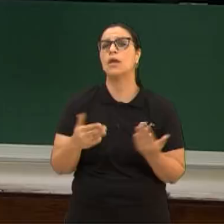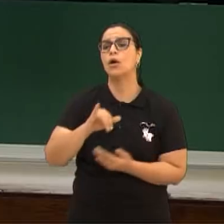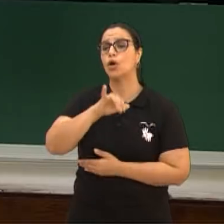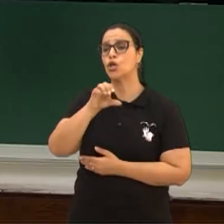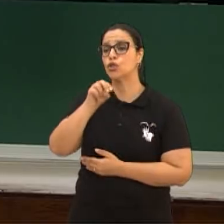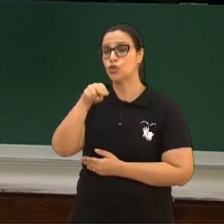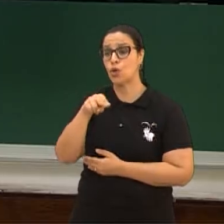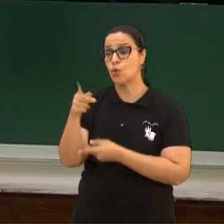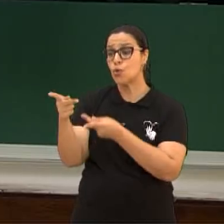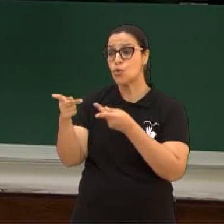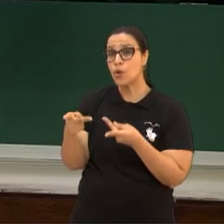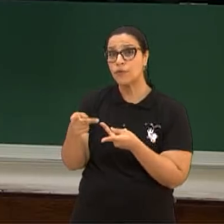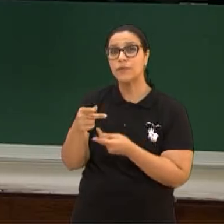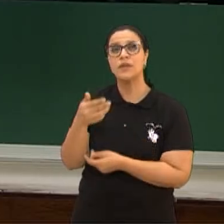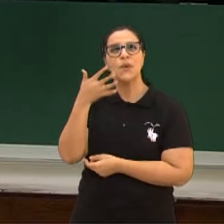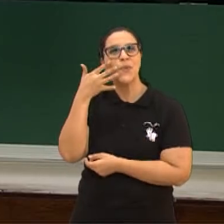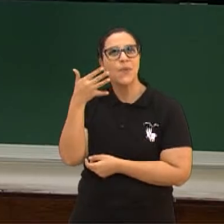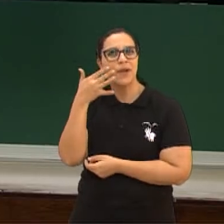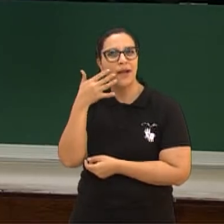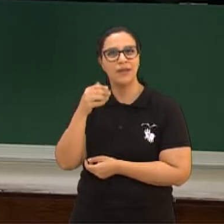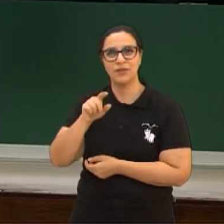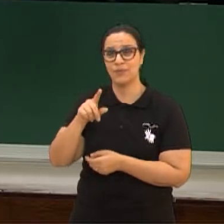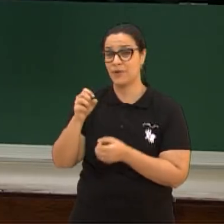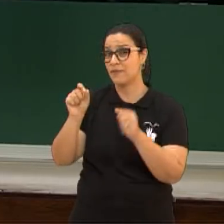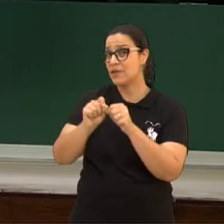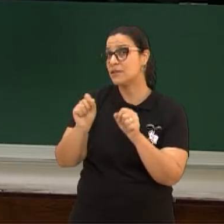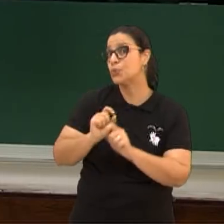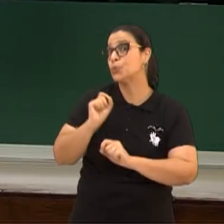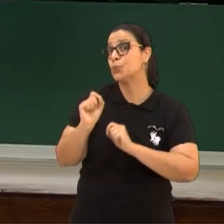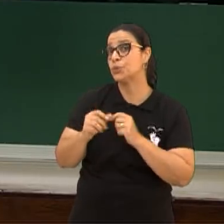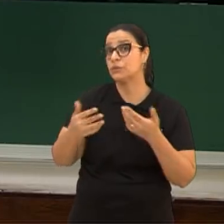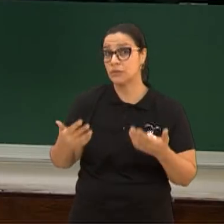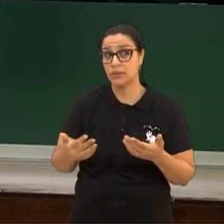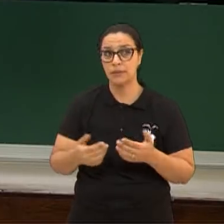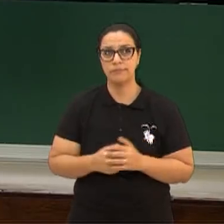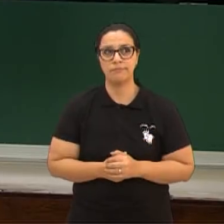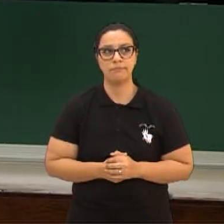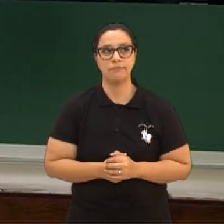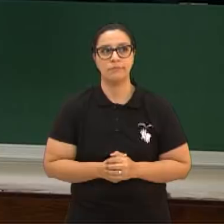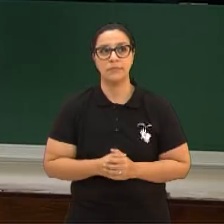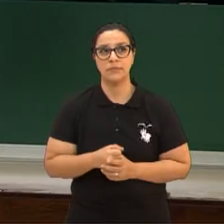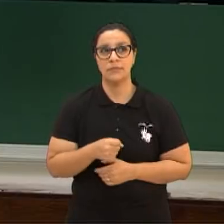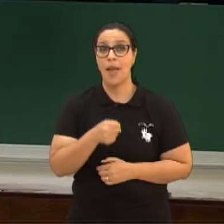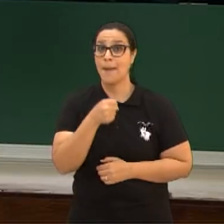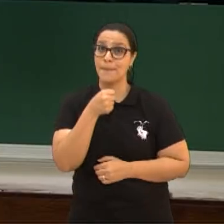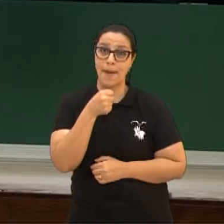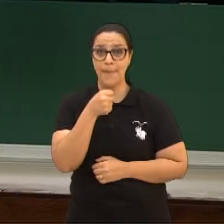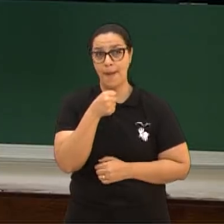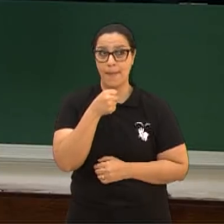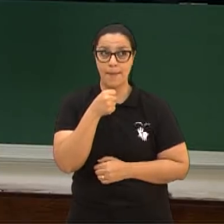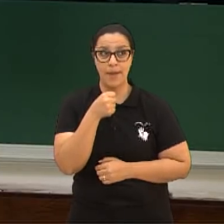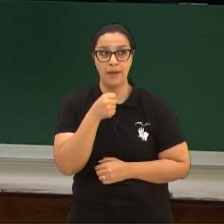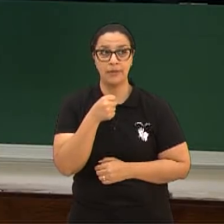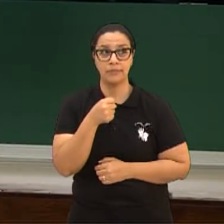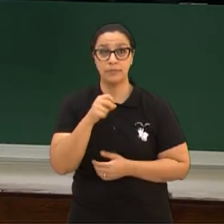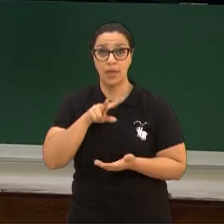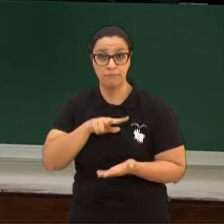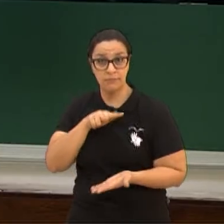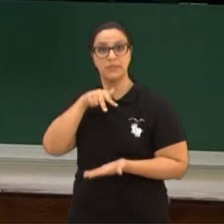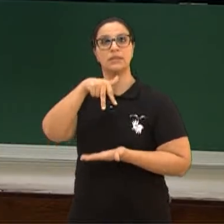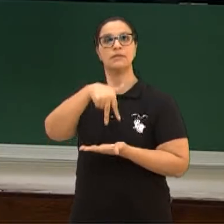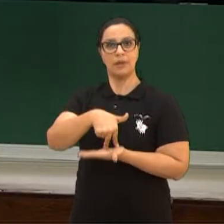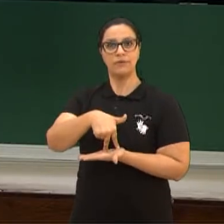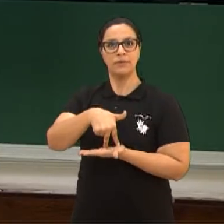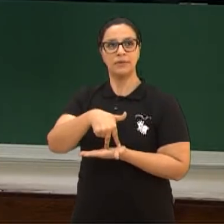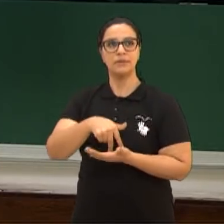está convidando o Garfield para fazer? To sing? To sing? To stand